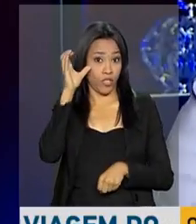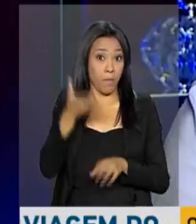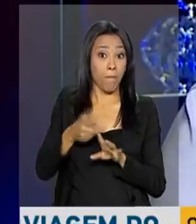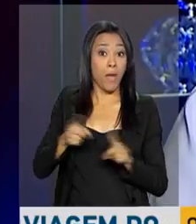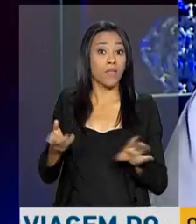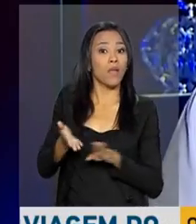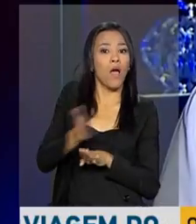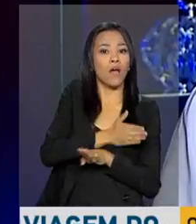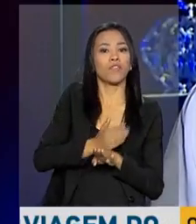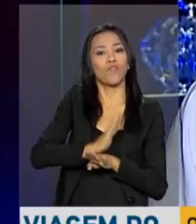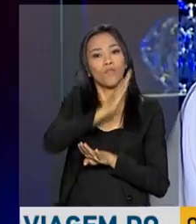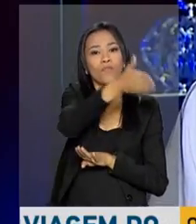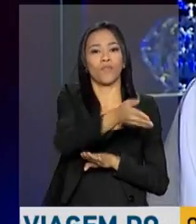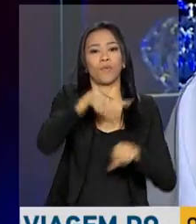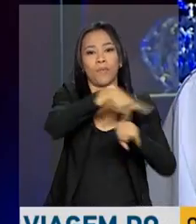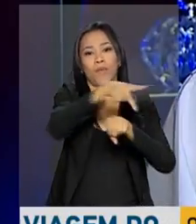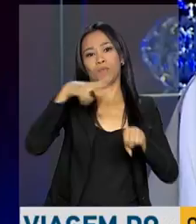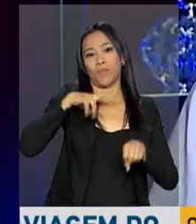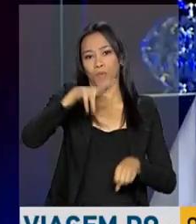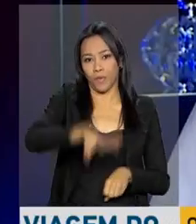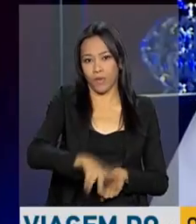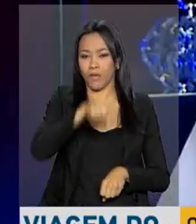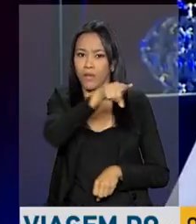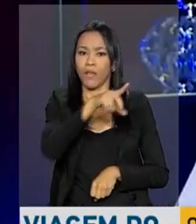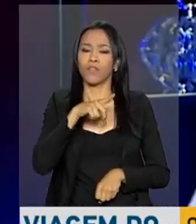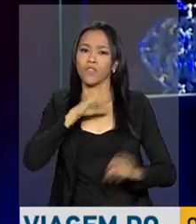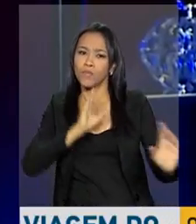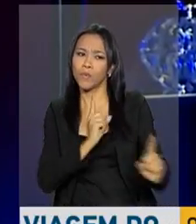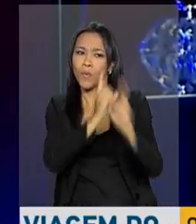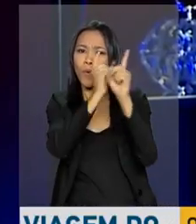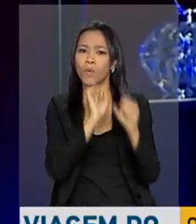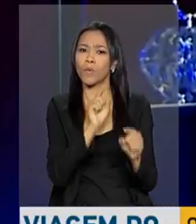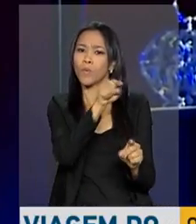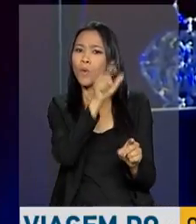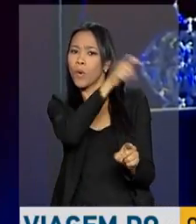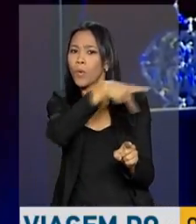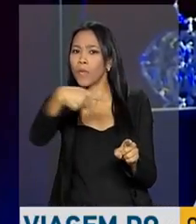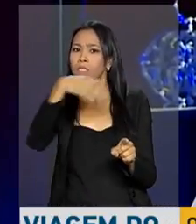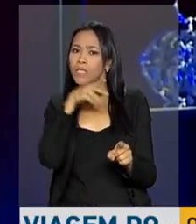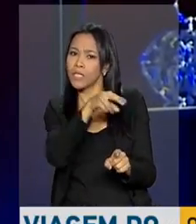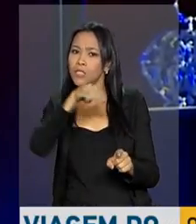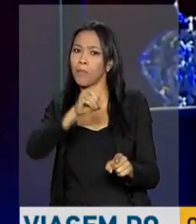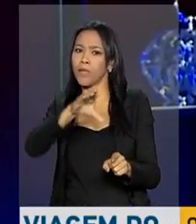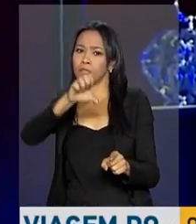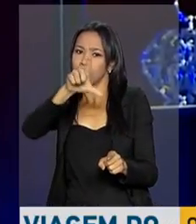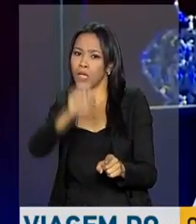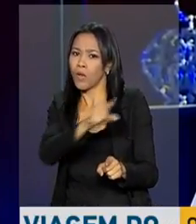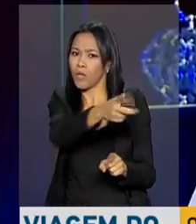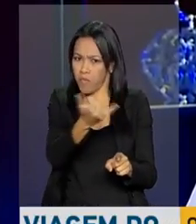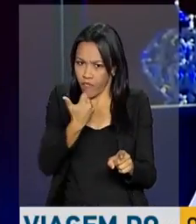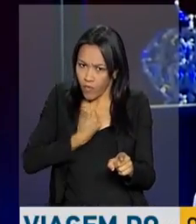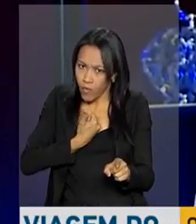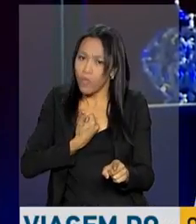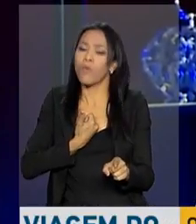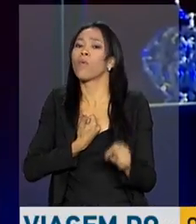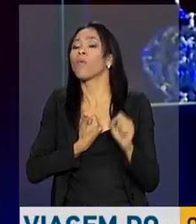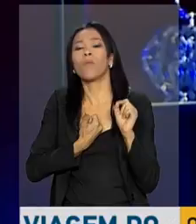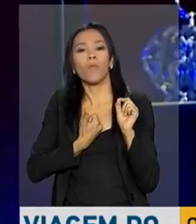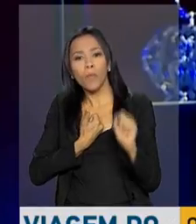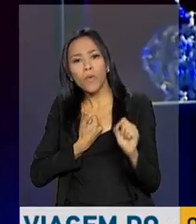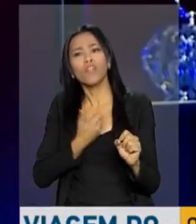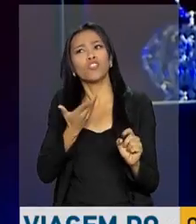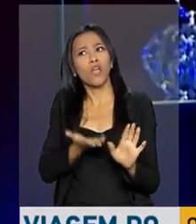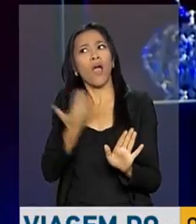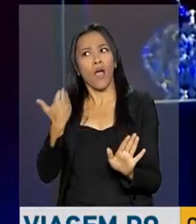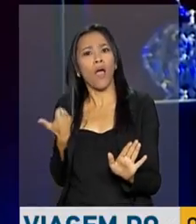passei por portugal onde tive um encontro com o presidente marcelo rebelo de sousa é que confirmou as tratativas que